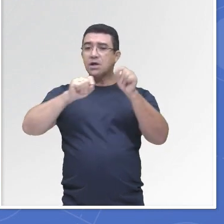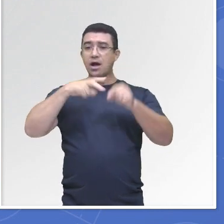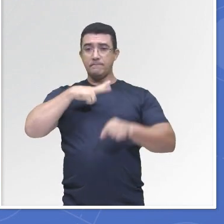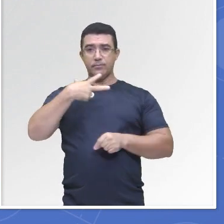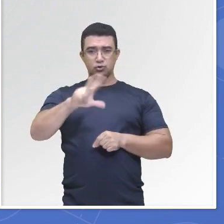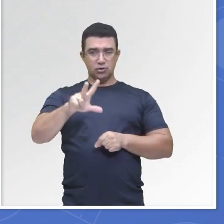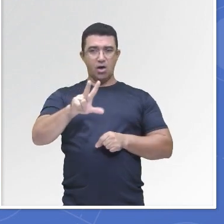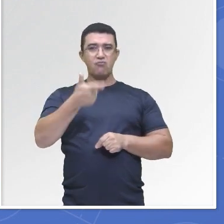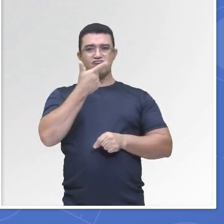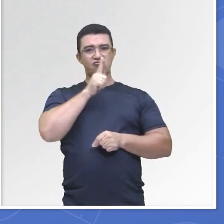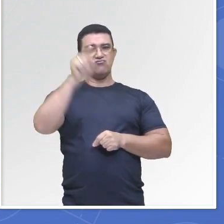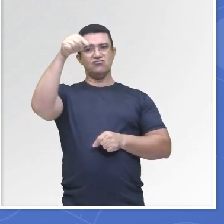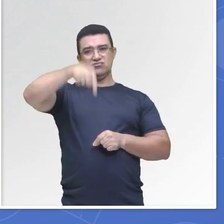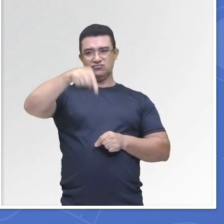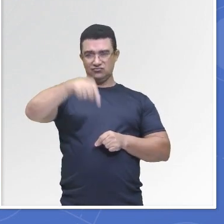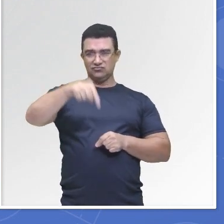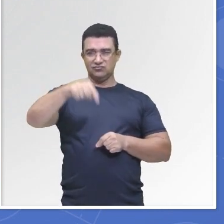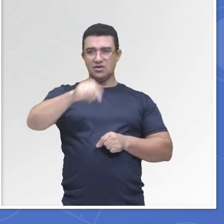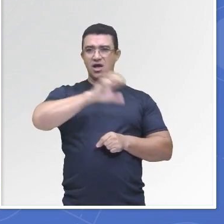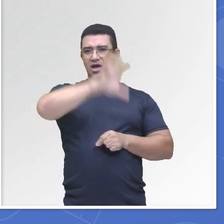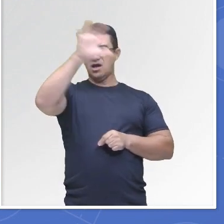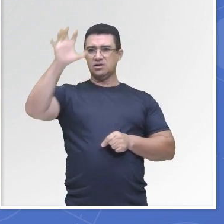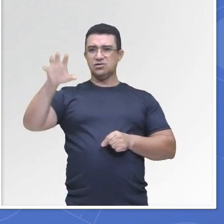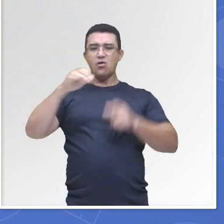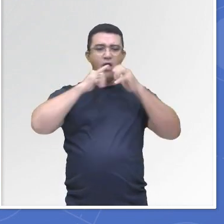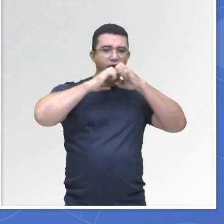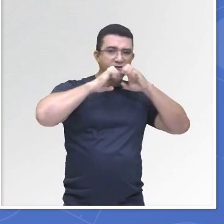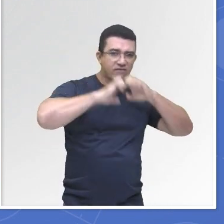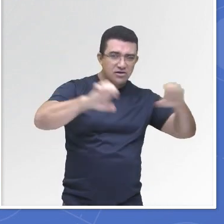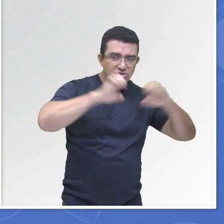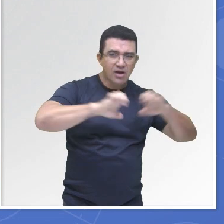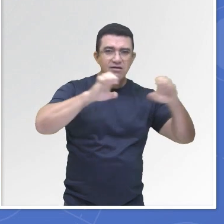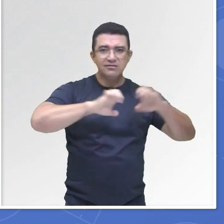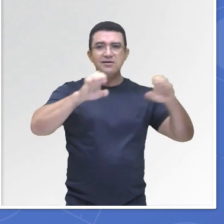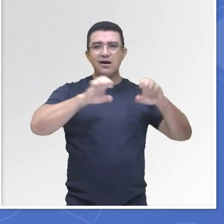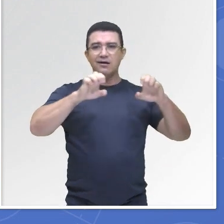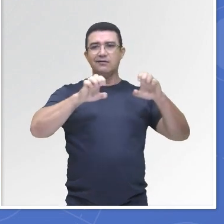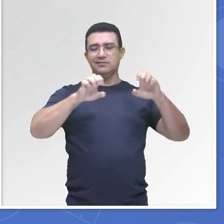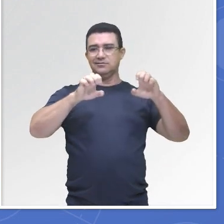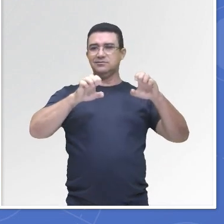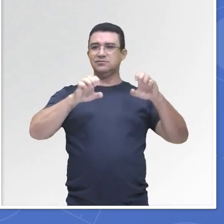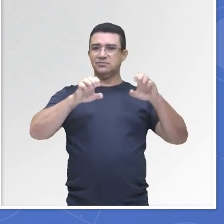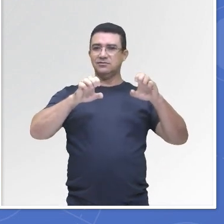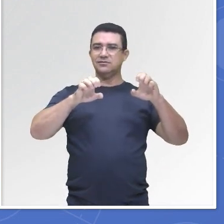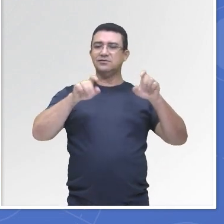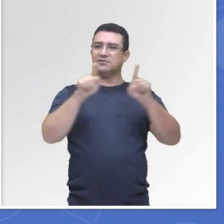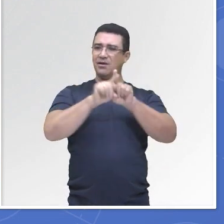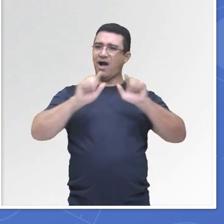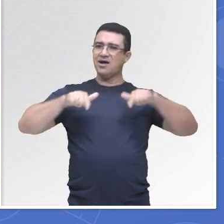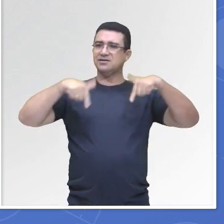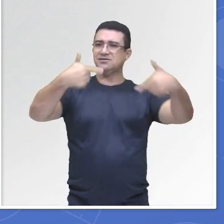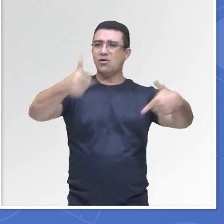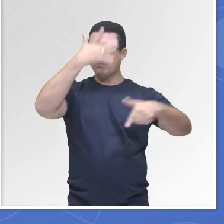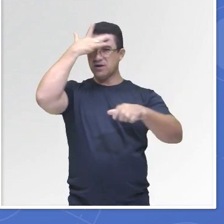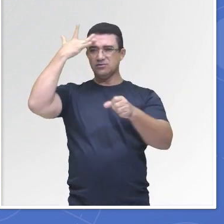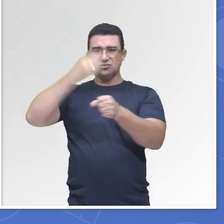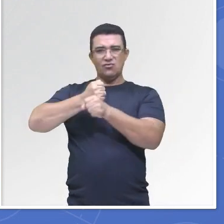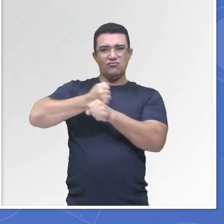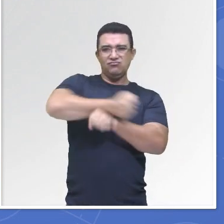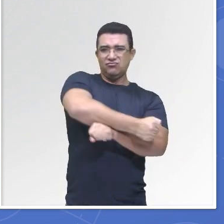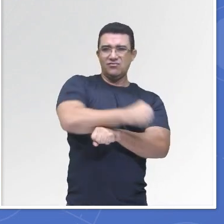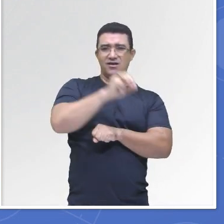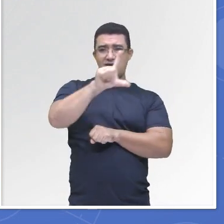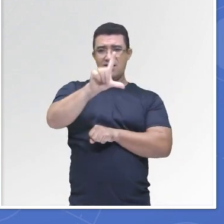hoje forma a Amazônia, porque afinal foi a ação dos jesuítas, mais a ação desses exploradores leigos